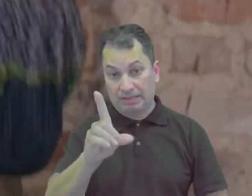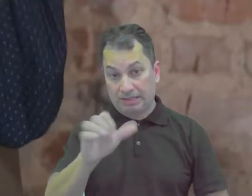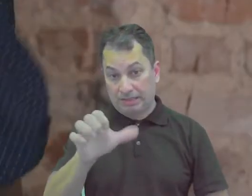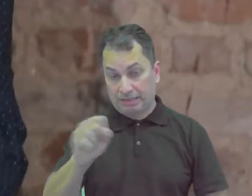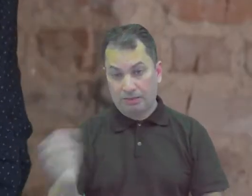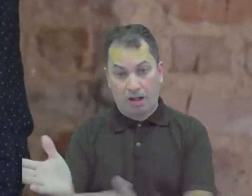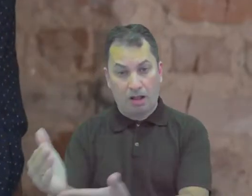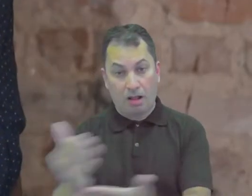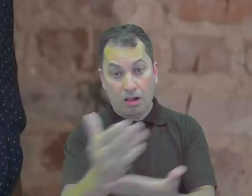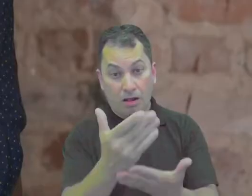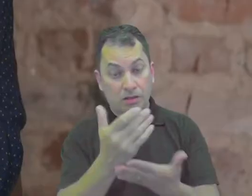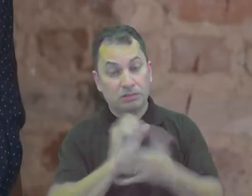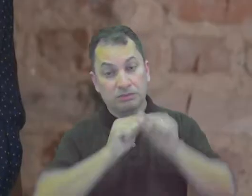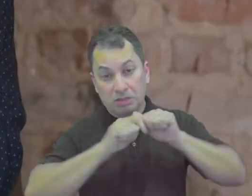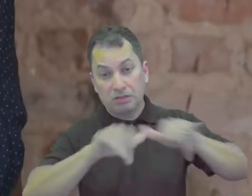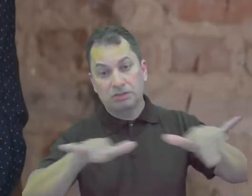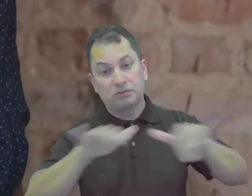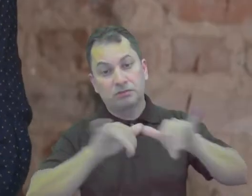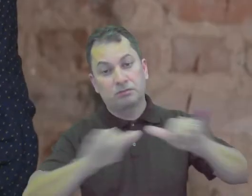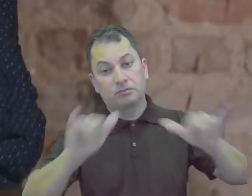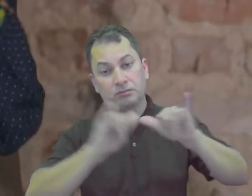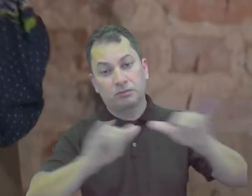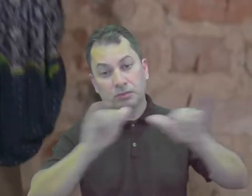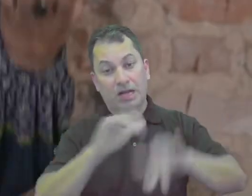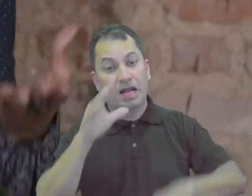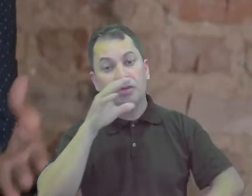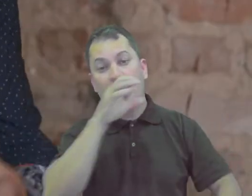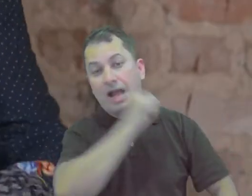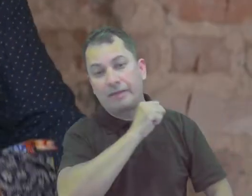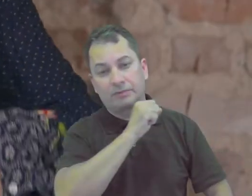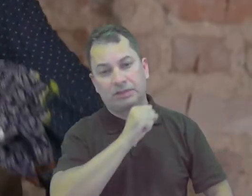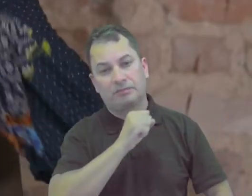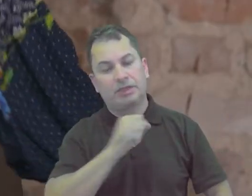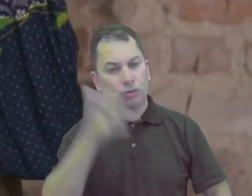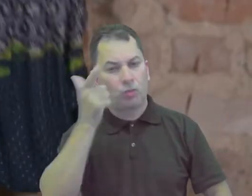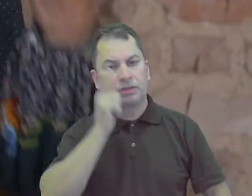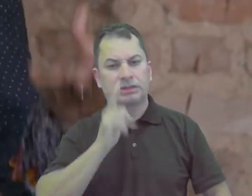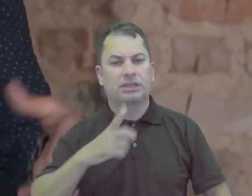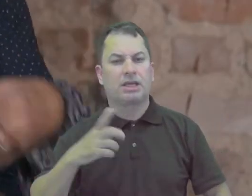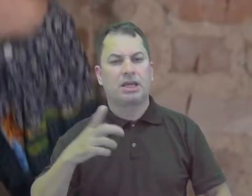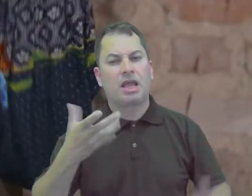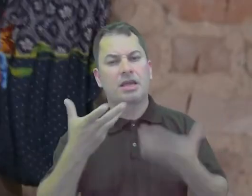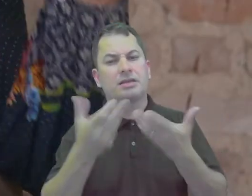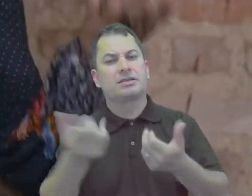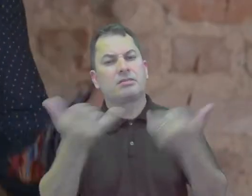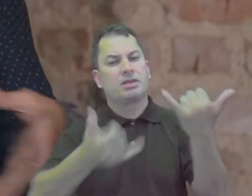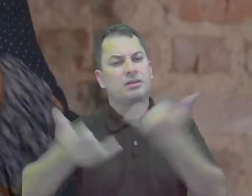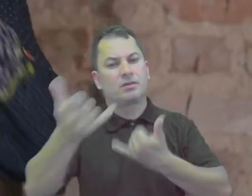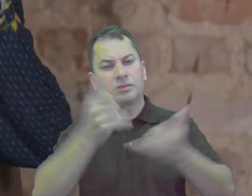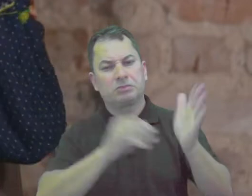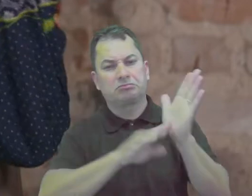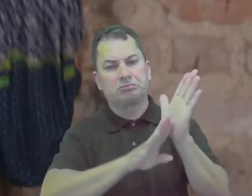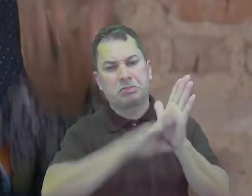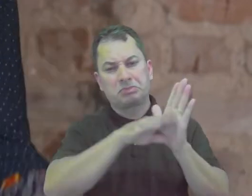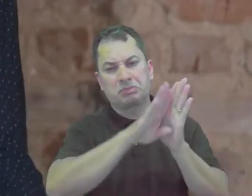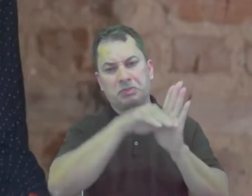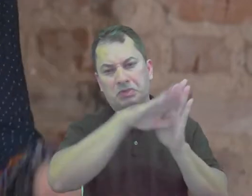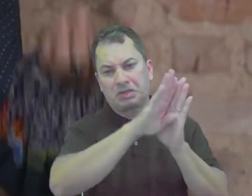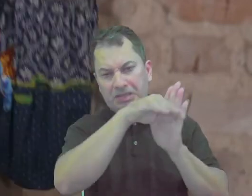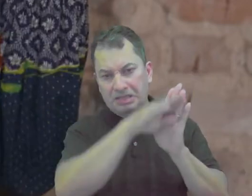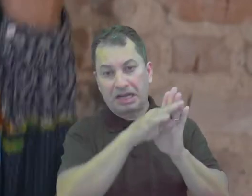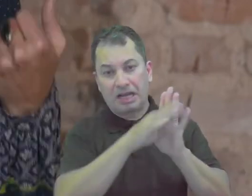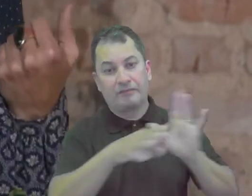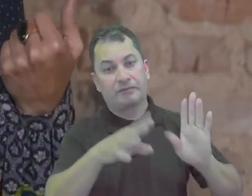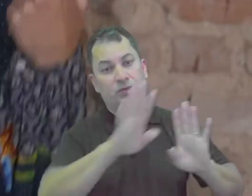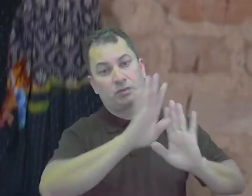a gente consegue rapidamente capturar essas informações através de gráficos, tabelas, de mapas,